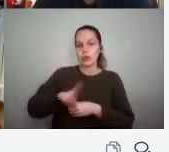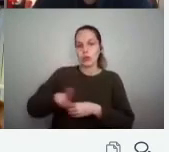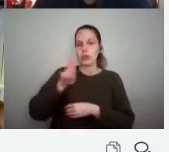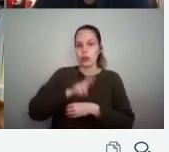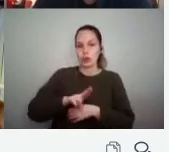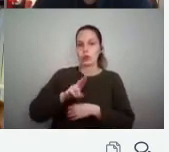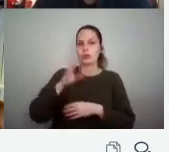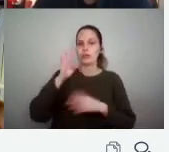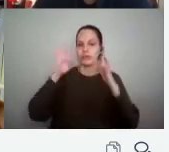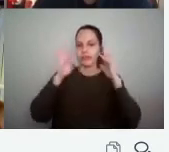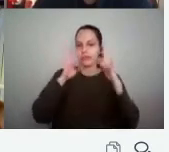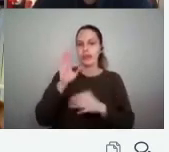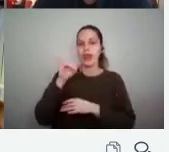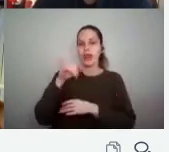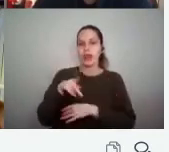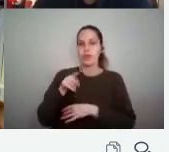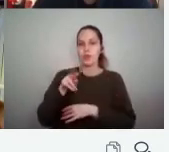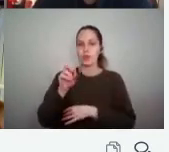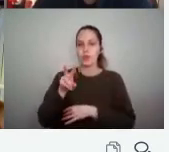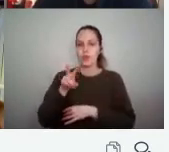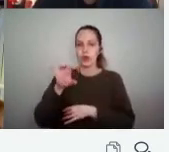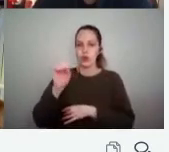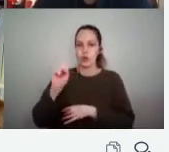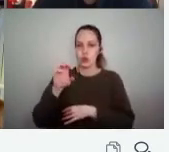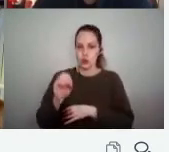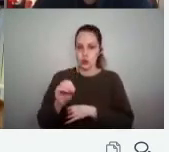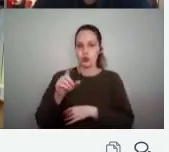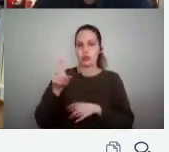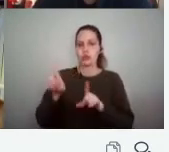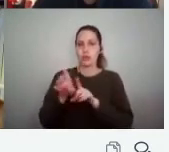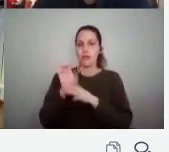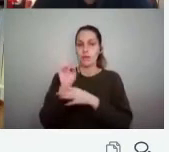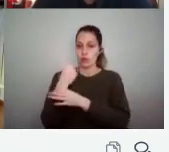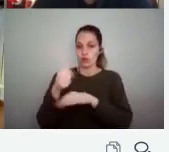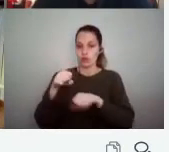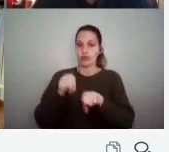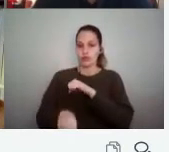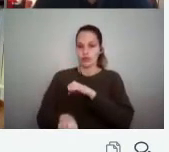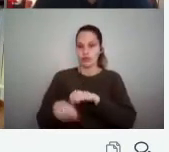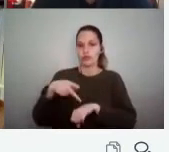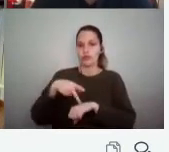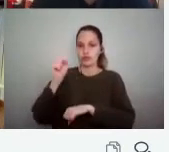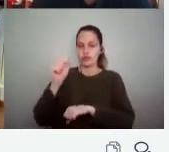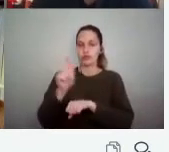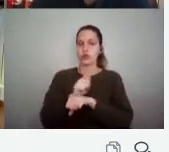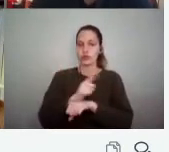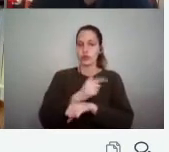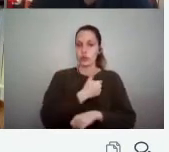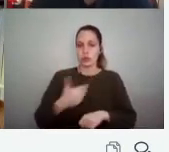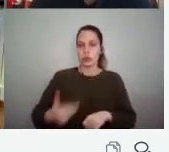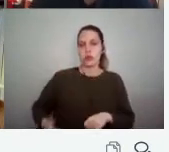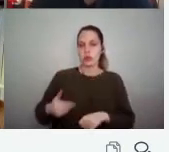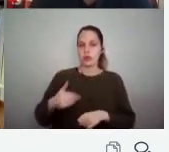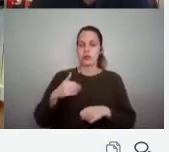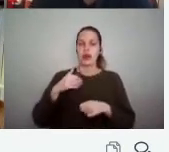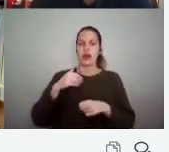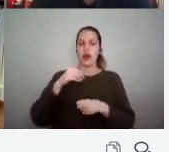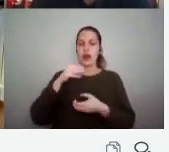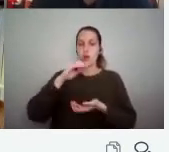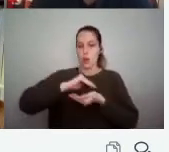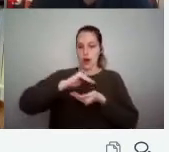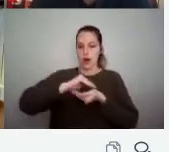em fisioterapia pela UBRA. Em termos de pós-graduação, ele tem especialização em gestão pública pela UERGS. Ele